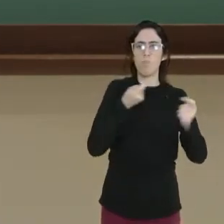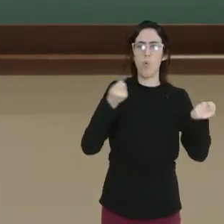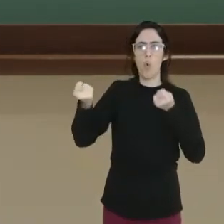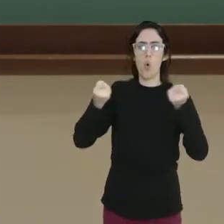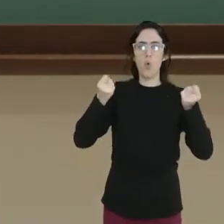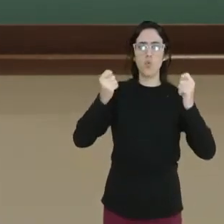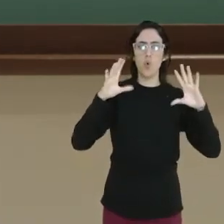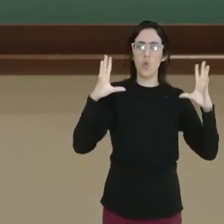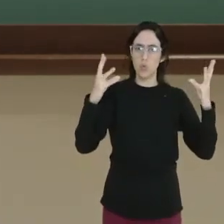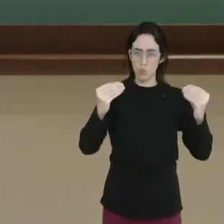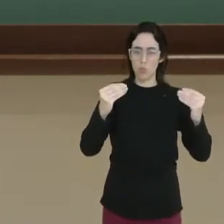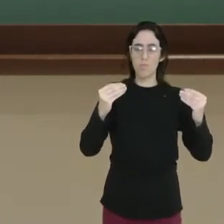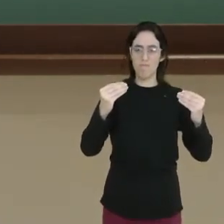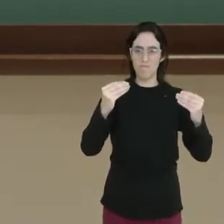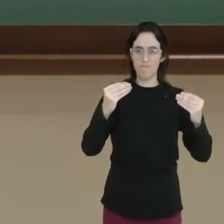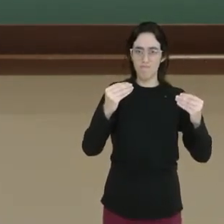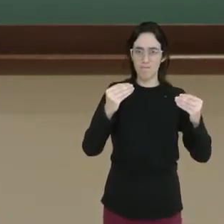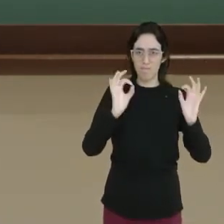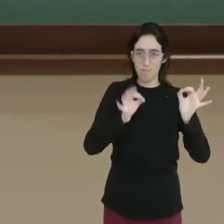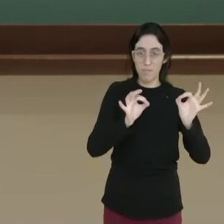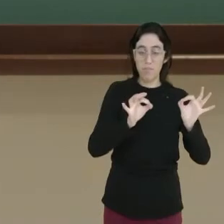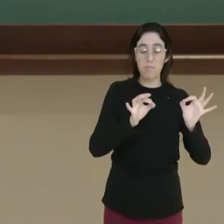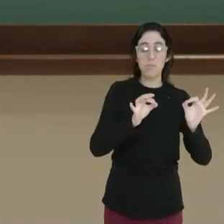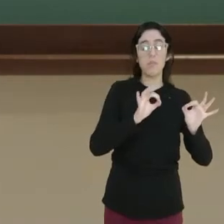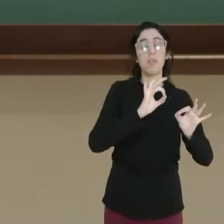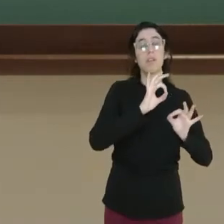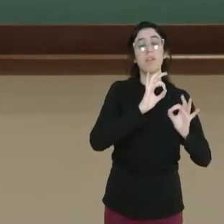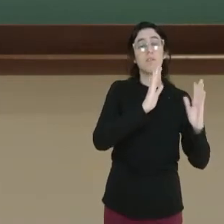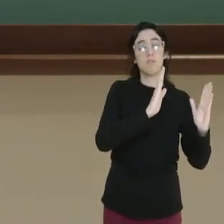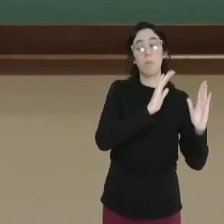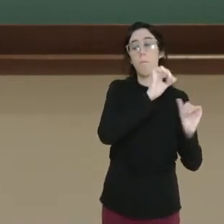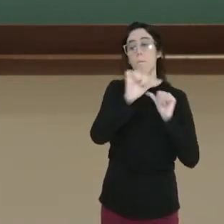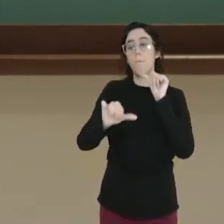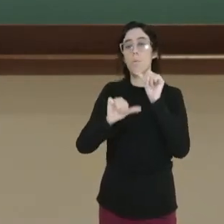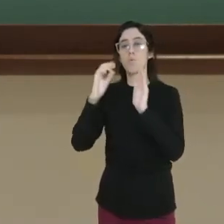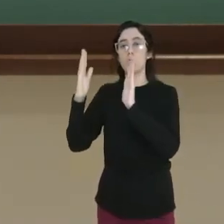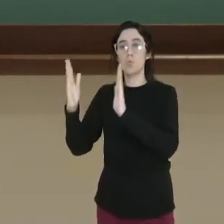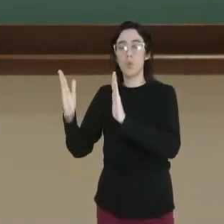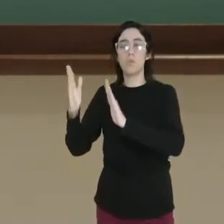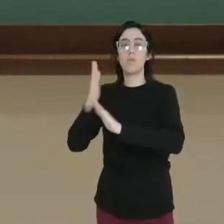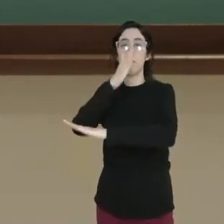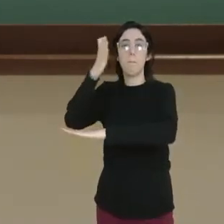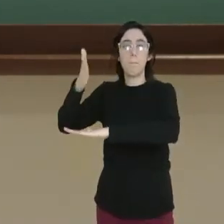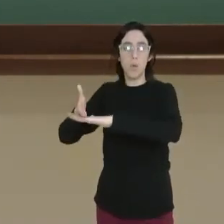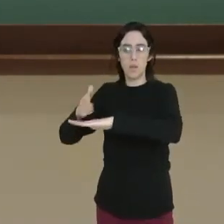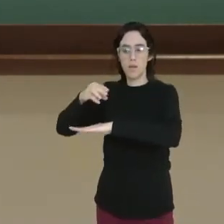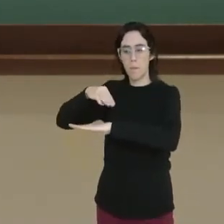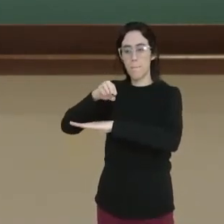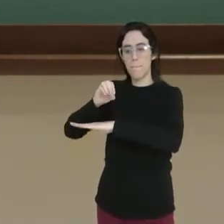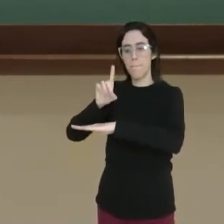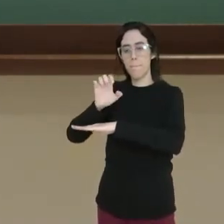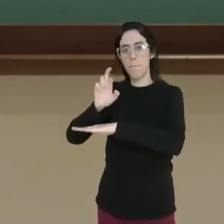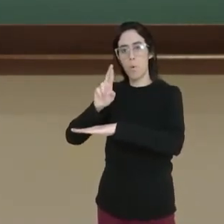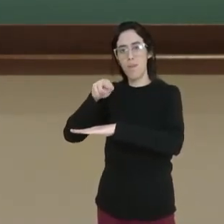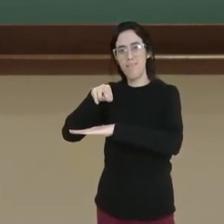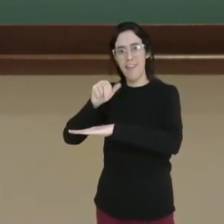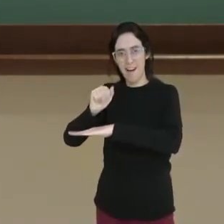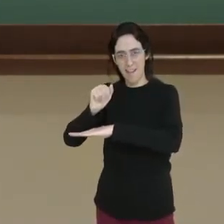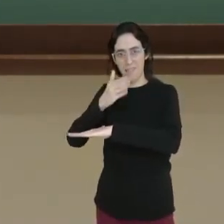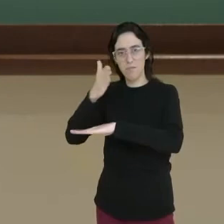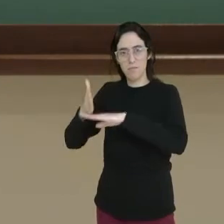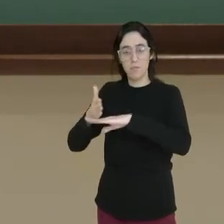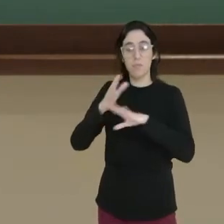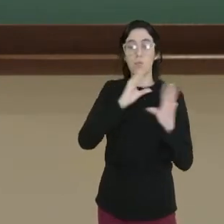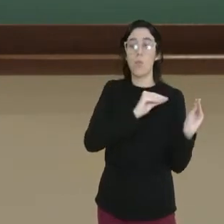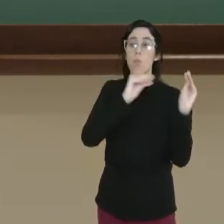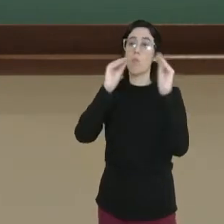história das ideias, certo? E a Idade Moderna. Então, esse Renascimento é um momento de transição e,